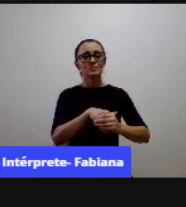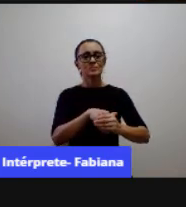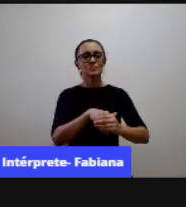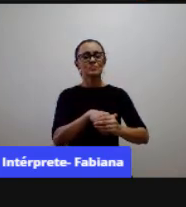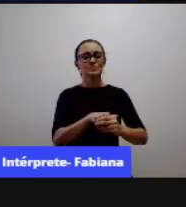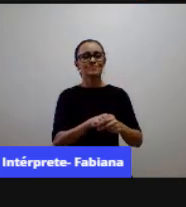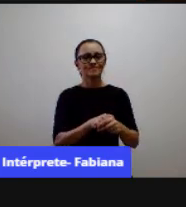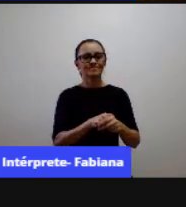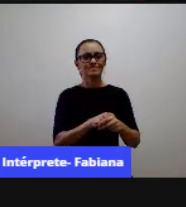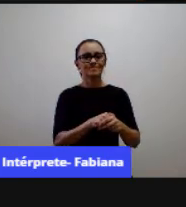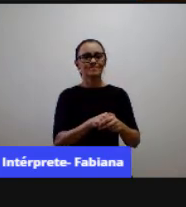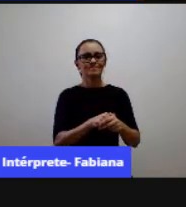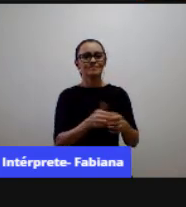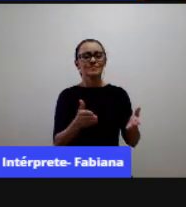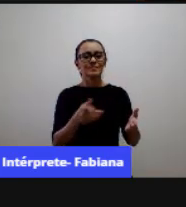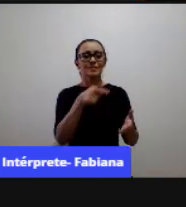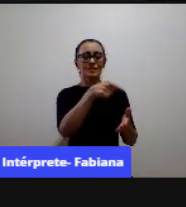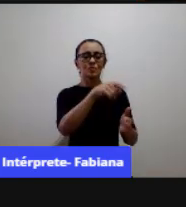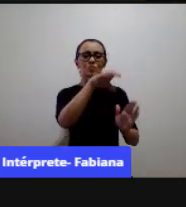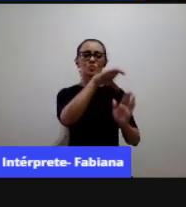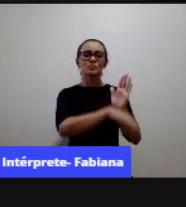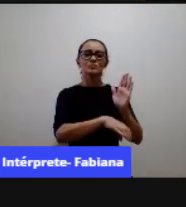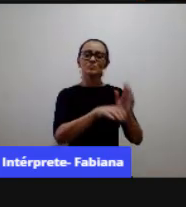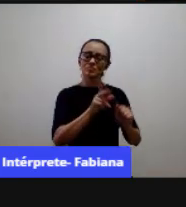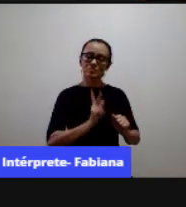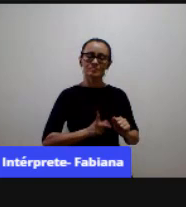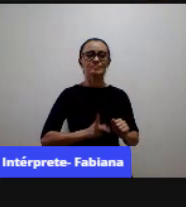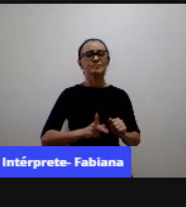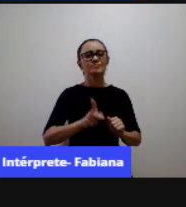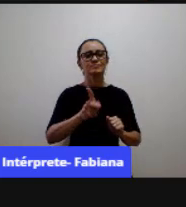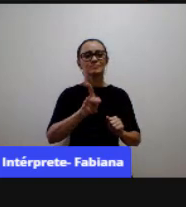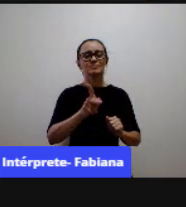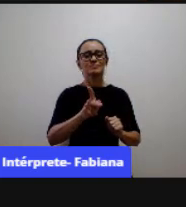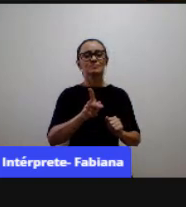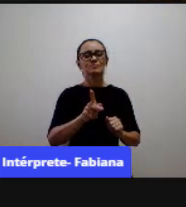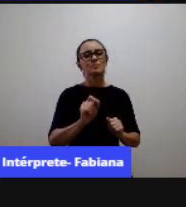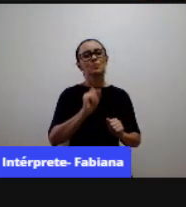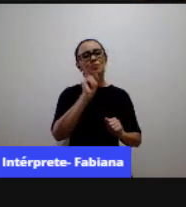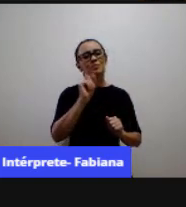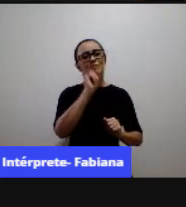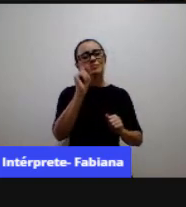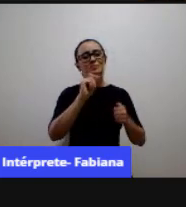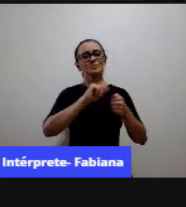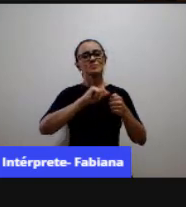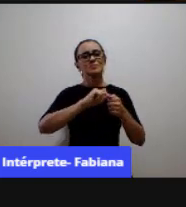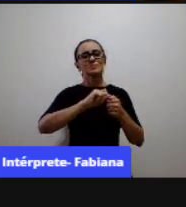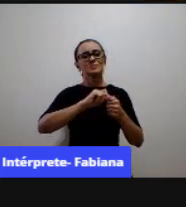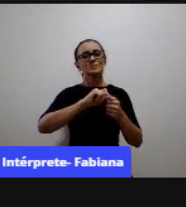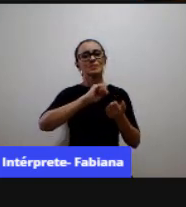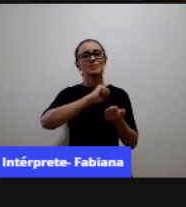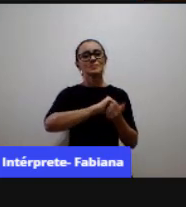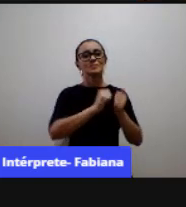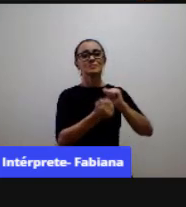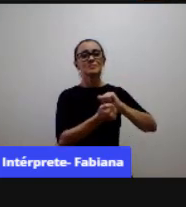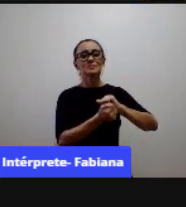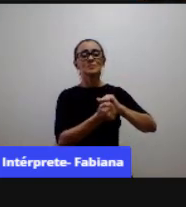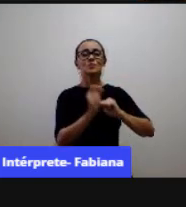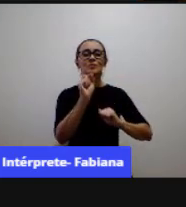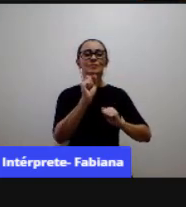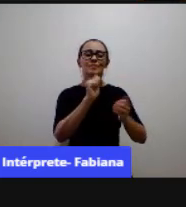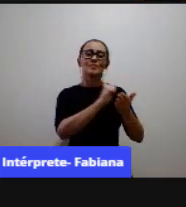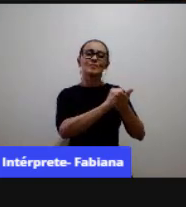O currículo está ali, o currículo é permanente. O que é feito é uma adequação das